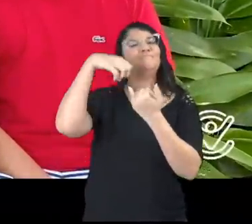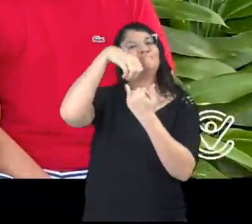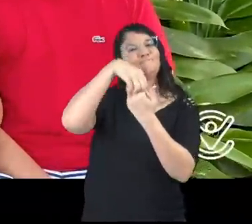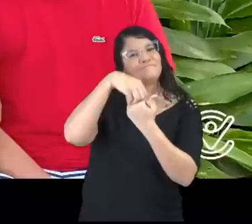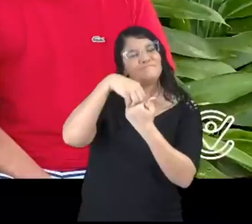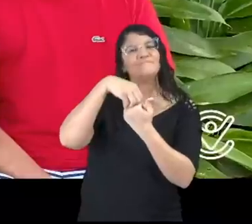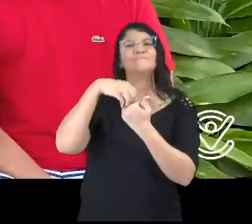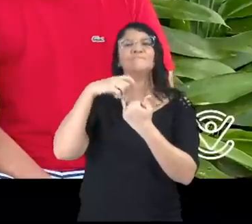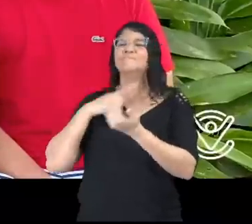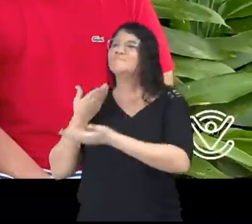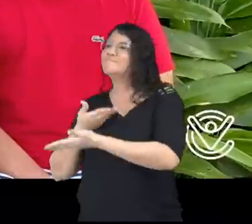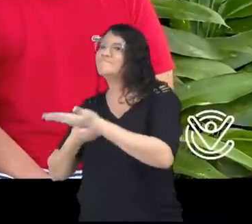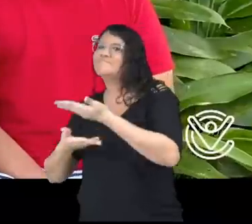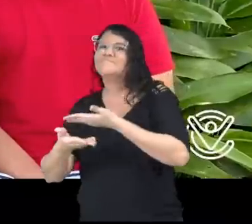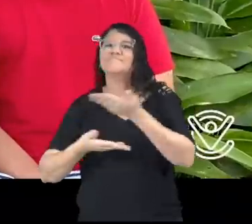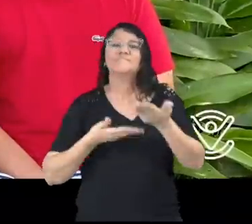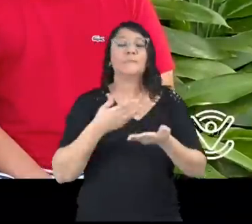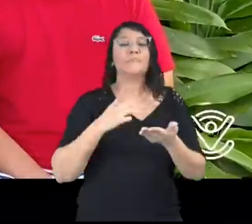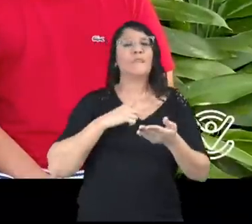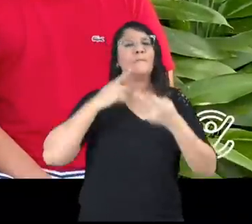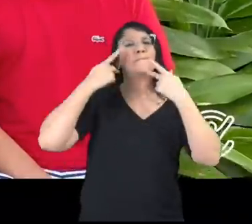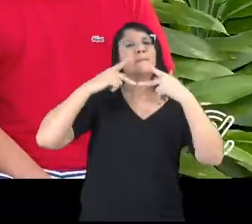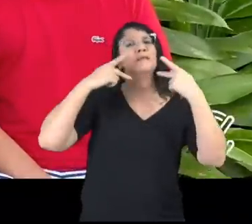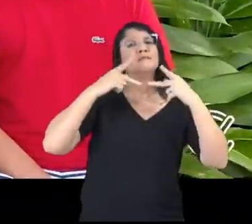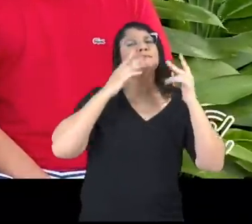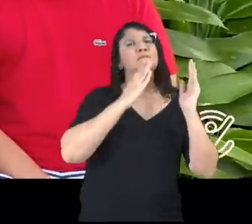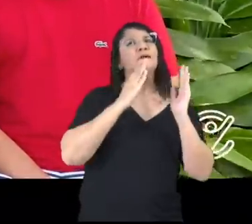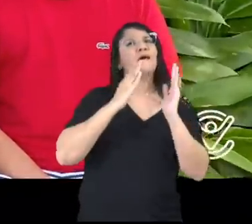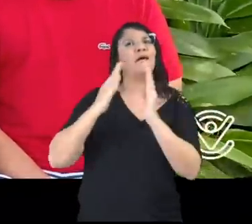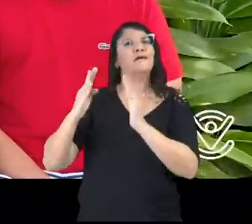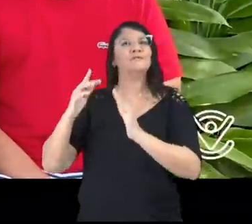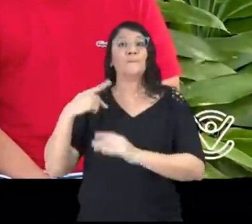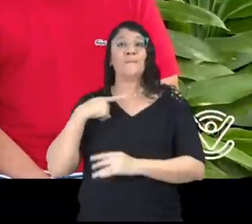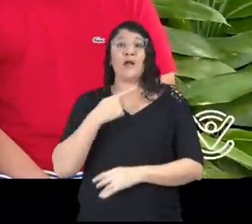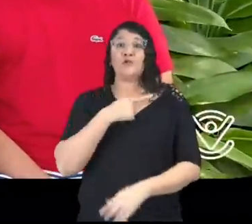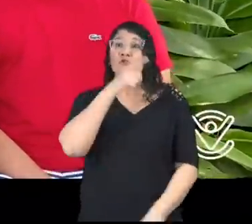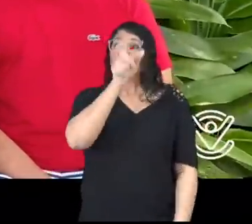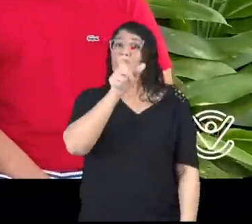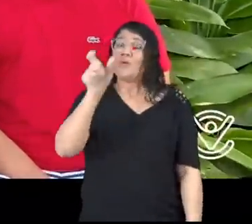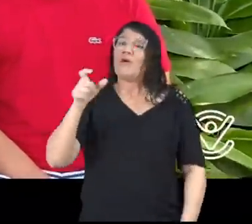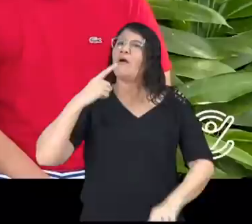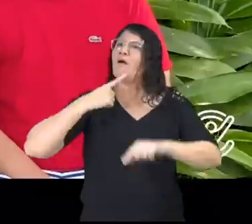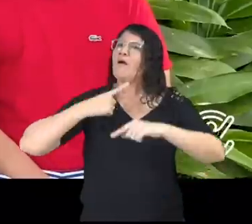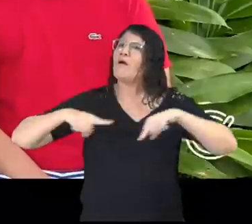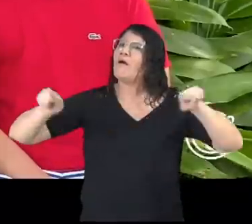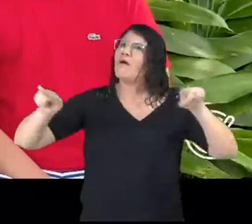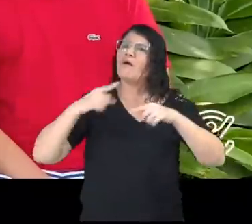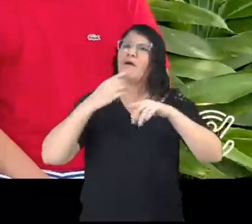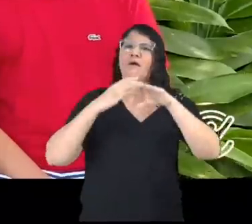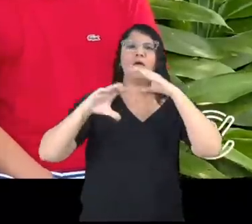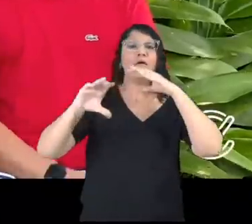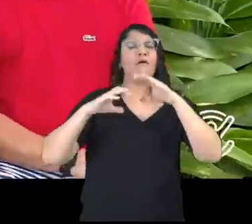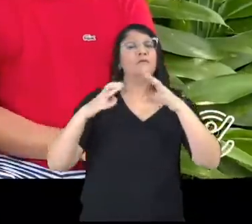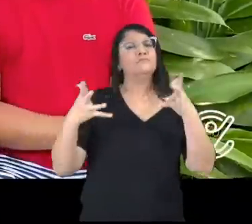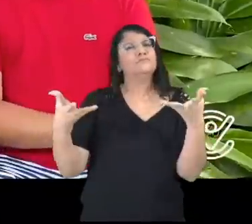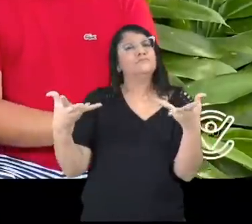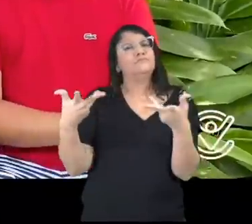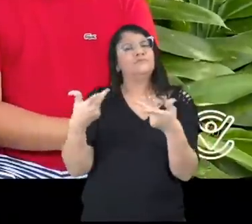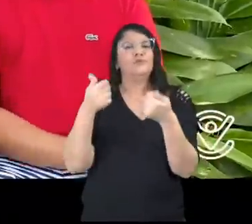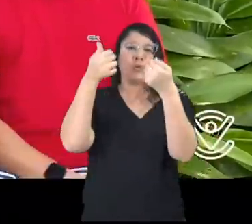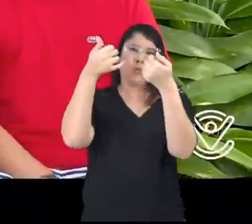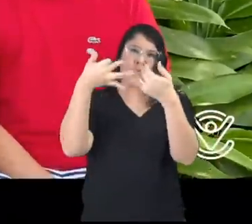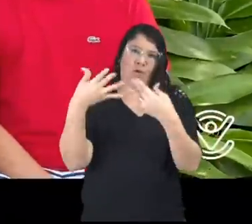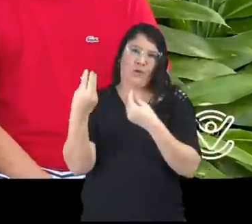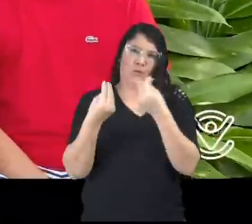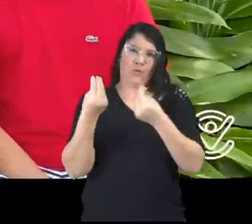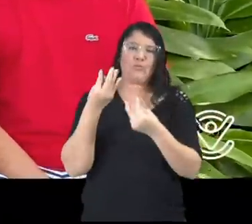vida. Uma série de mensagens que Deus tem dado aos nossos pastores, as canções que têm surgido. Nós queremos contar um pouco do